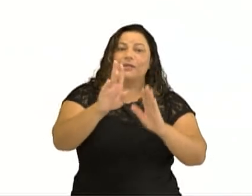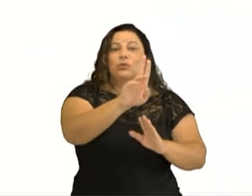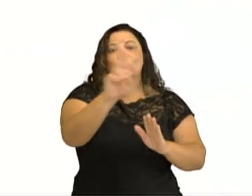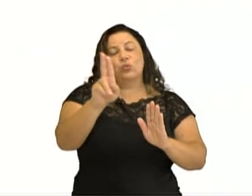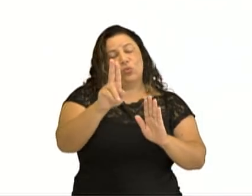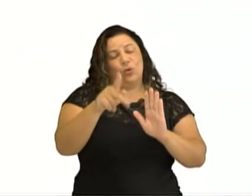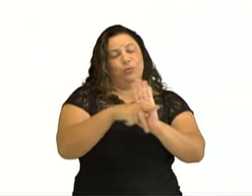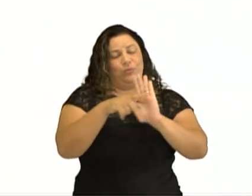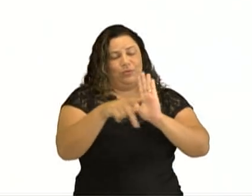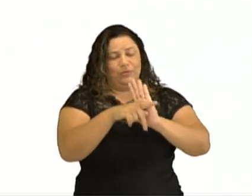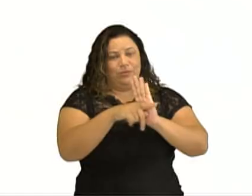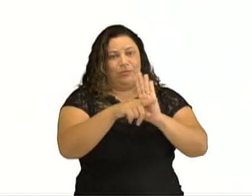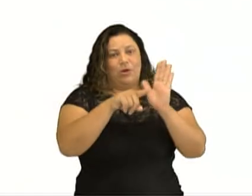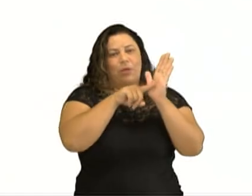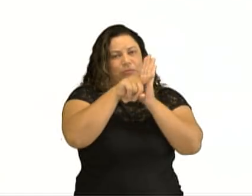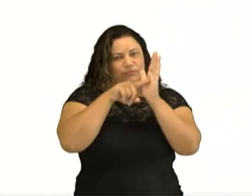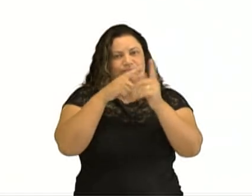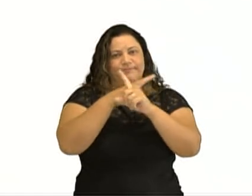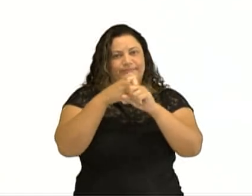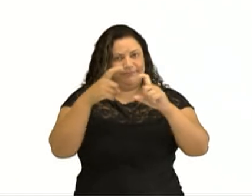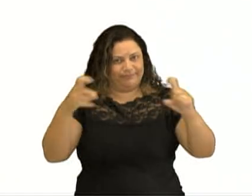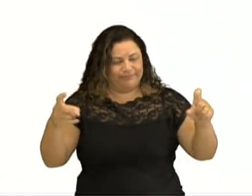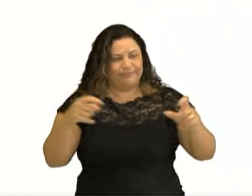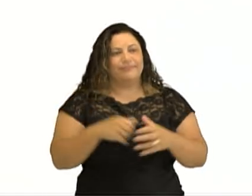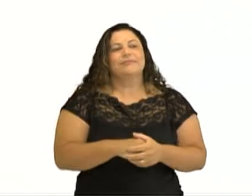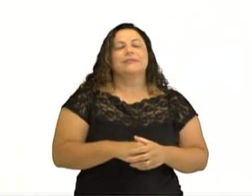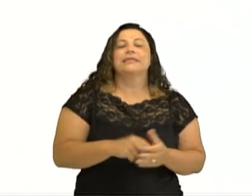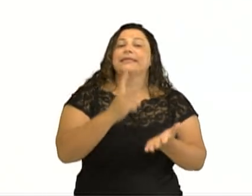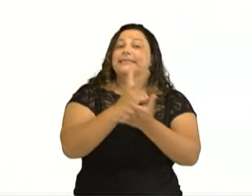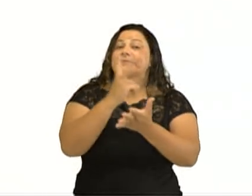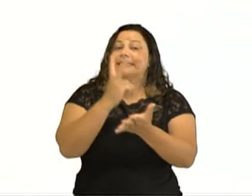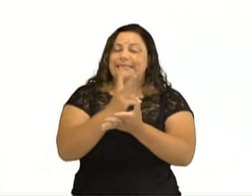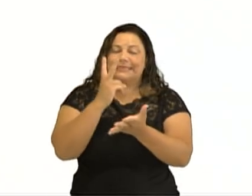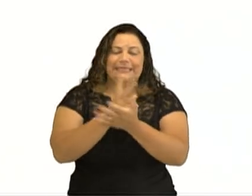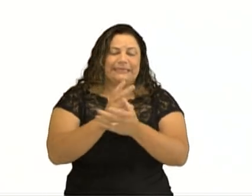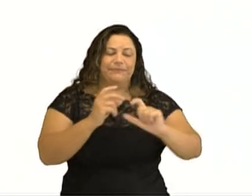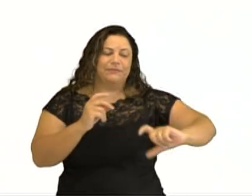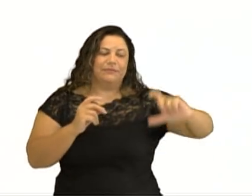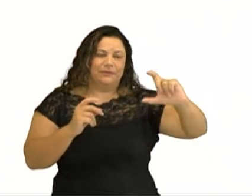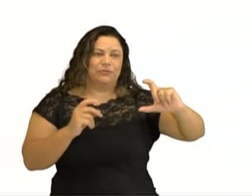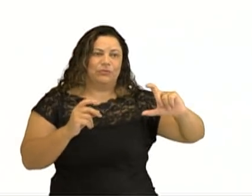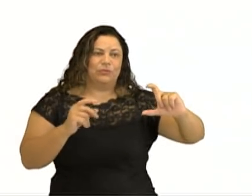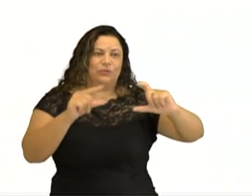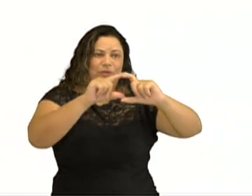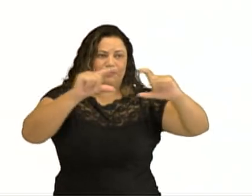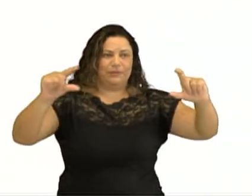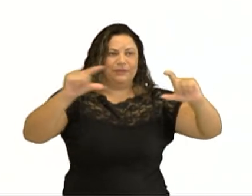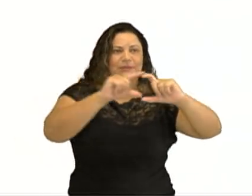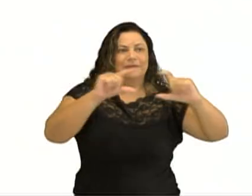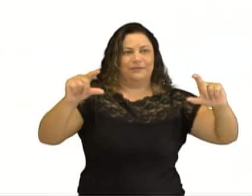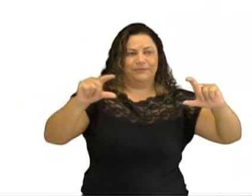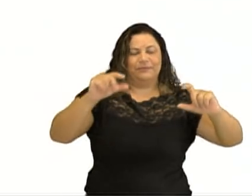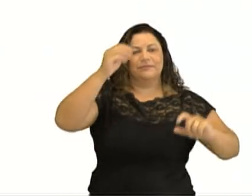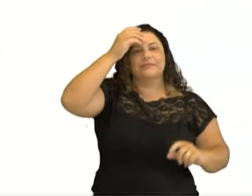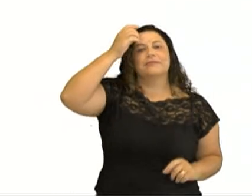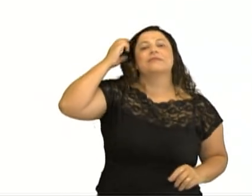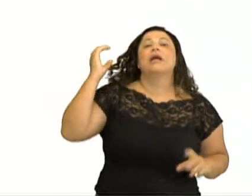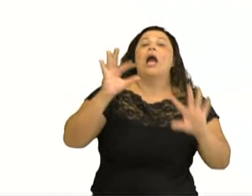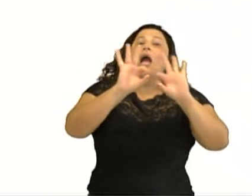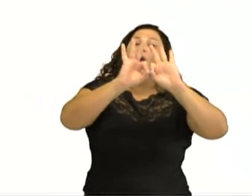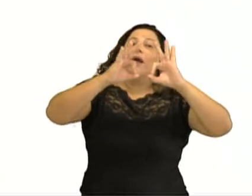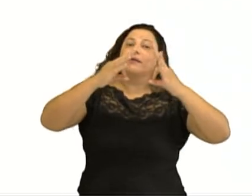científico. Então, gênero, sempre com o nome com a letra maiúscula. A família, que é o que